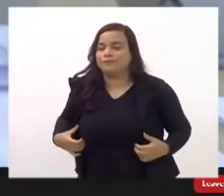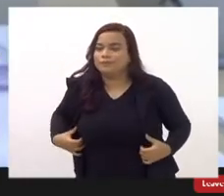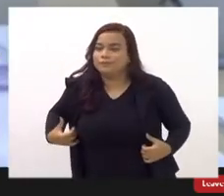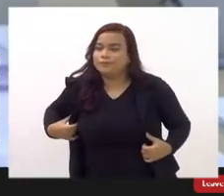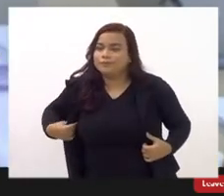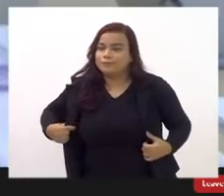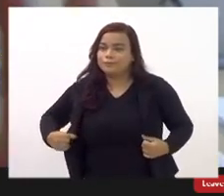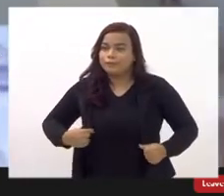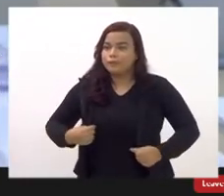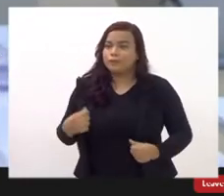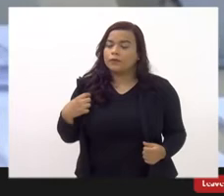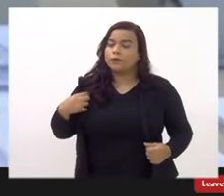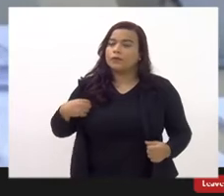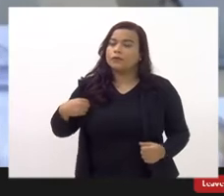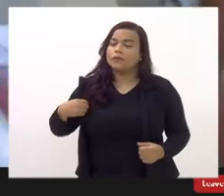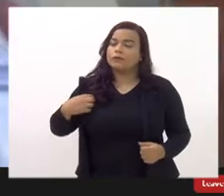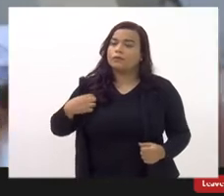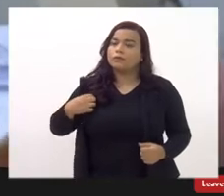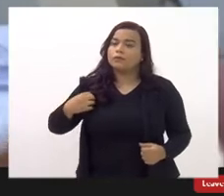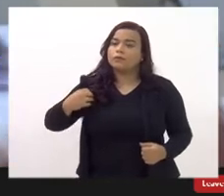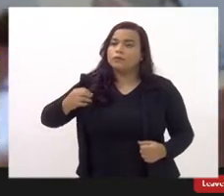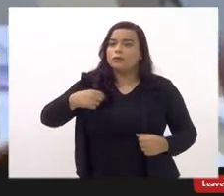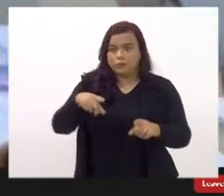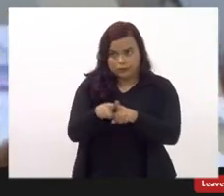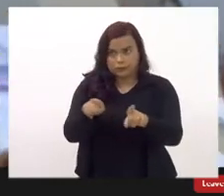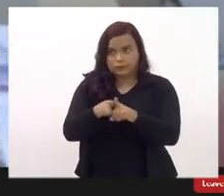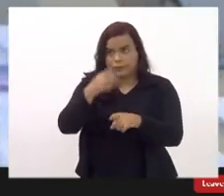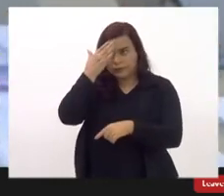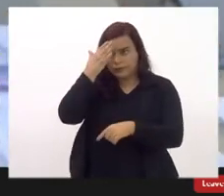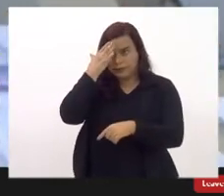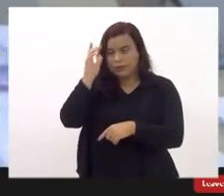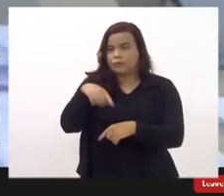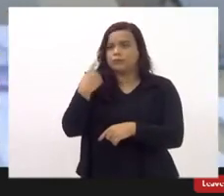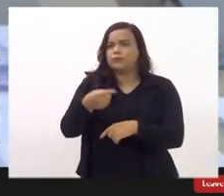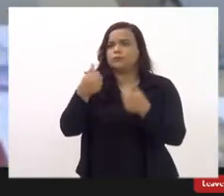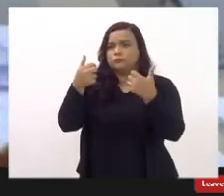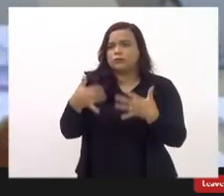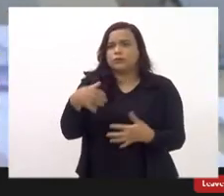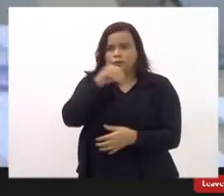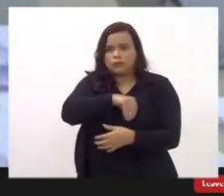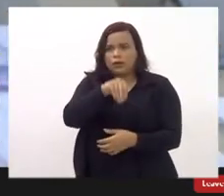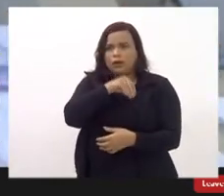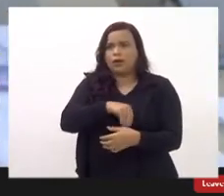dado, juntando com isso, a gente está com um salário mínimo que todo mundo sabe, o valor de